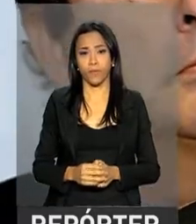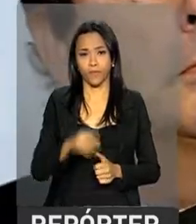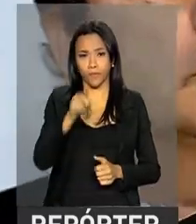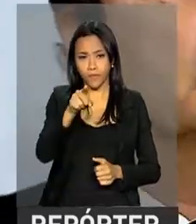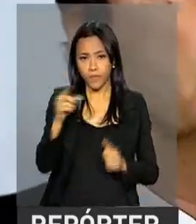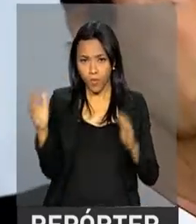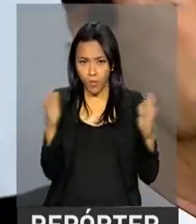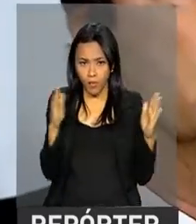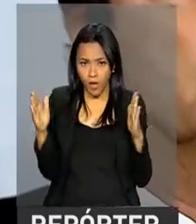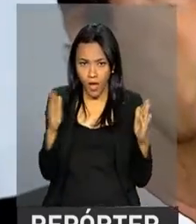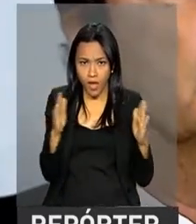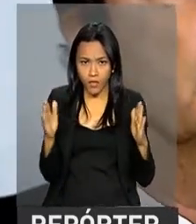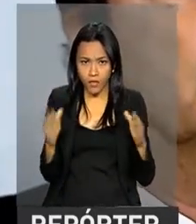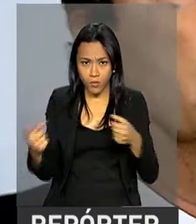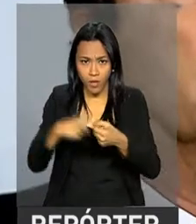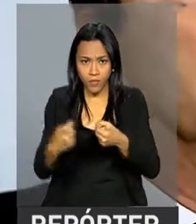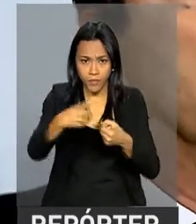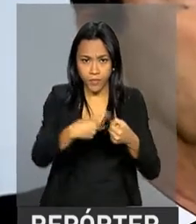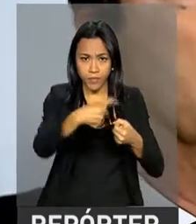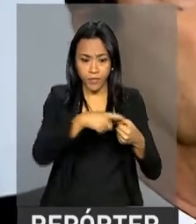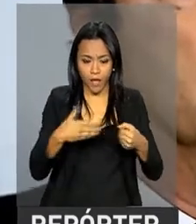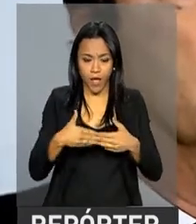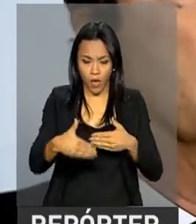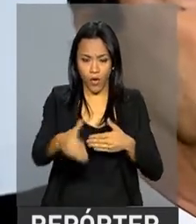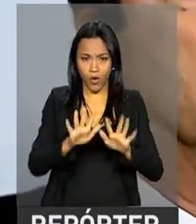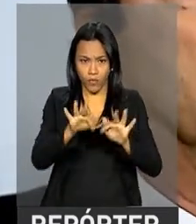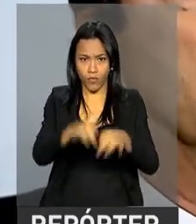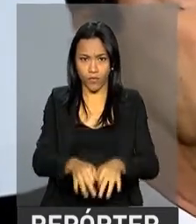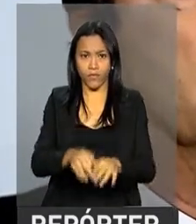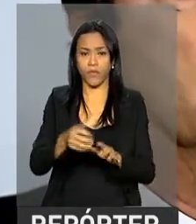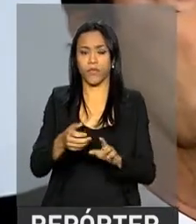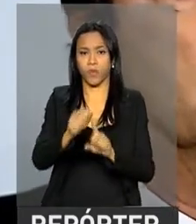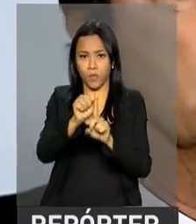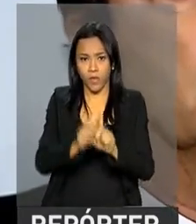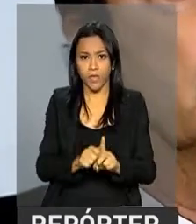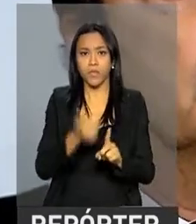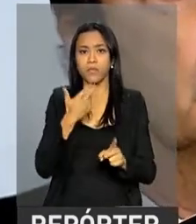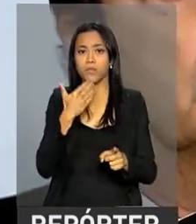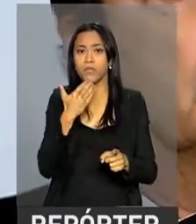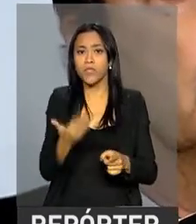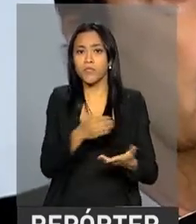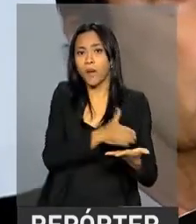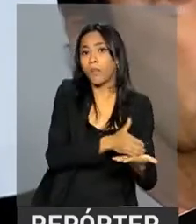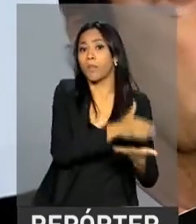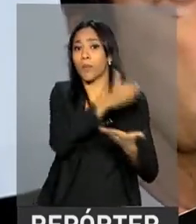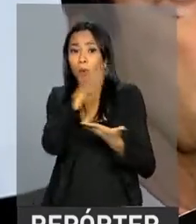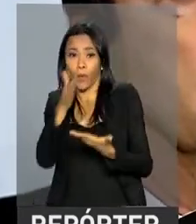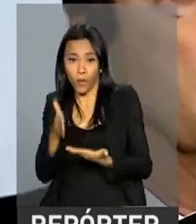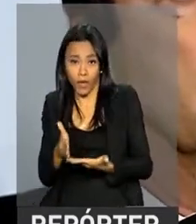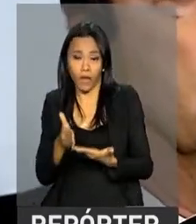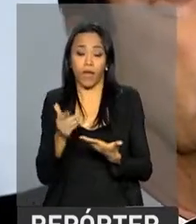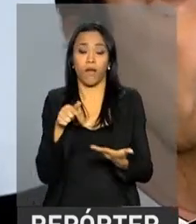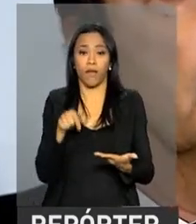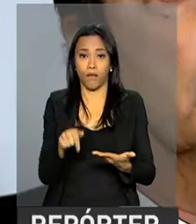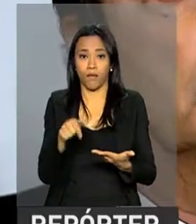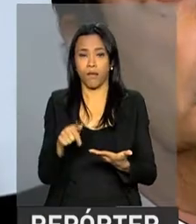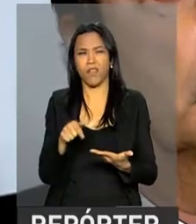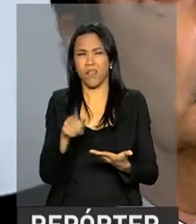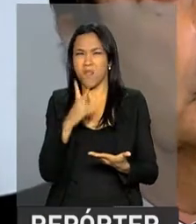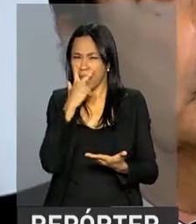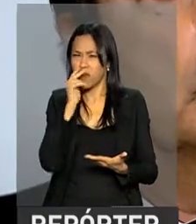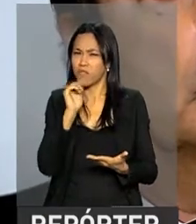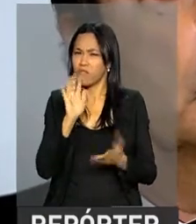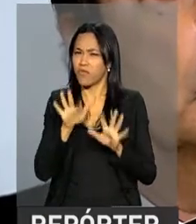a previsão agora no final do mesmo que a gente possa prorrogar o contrato em vigência da medida provisória que o basquete não você tem